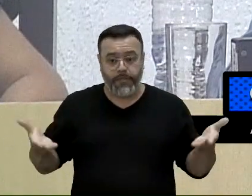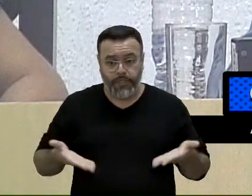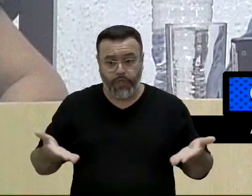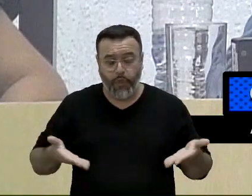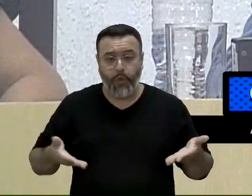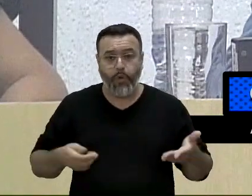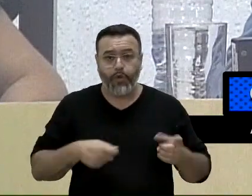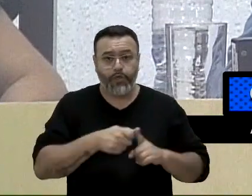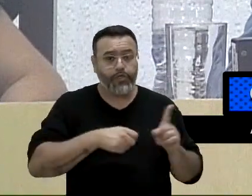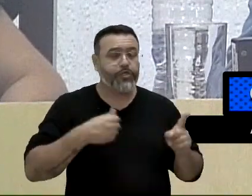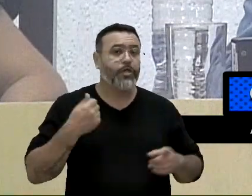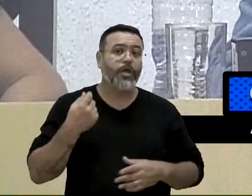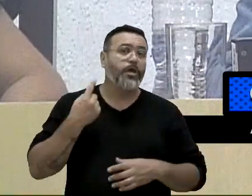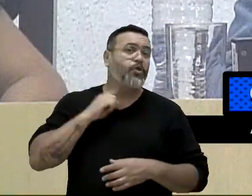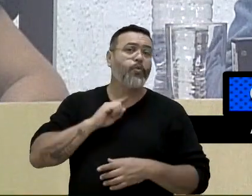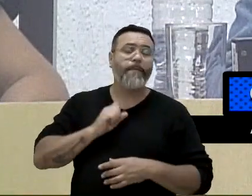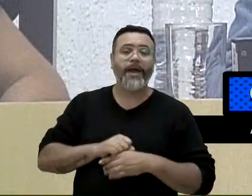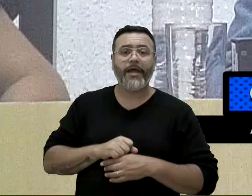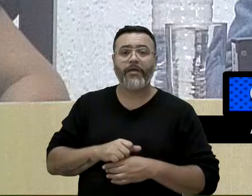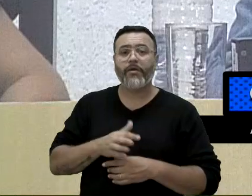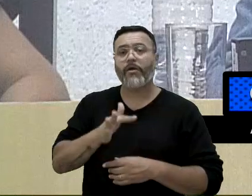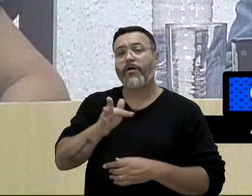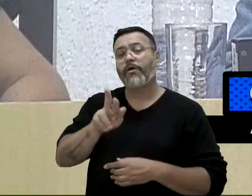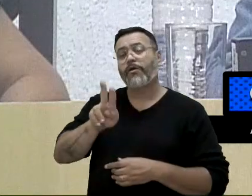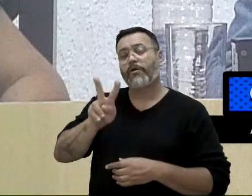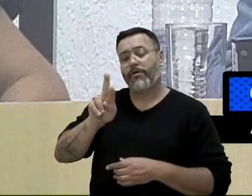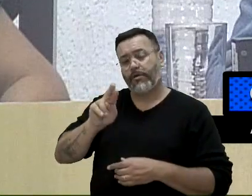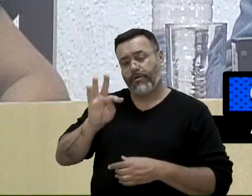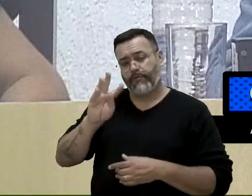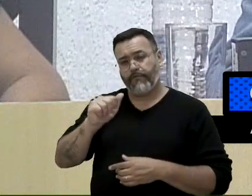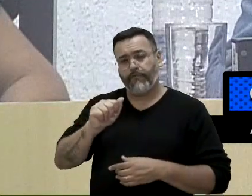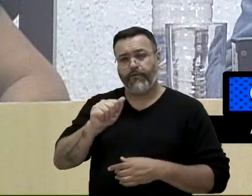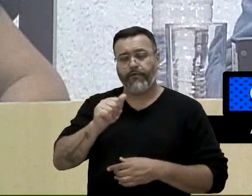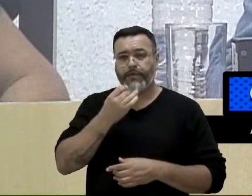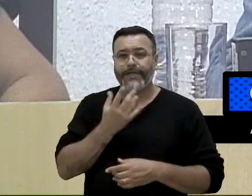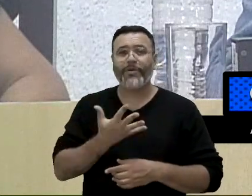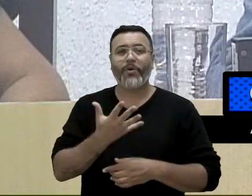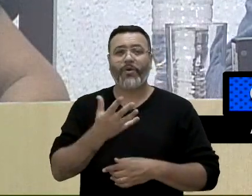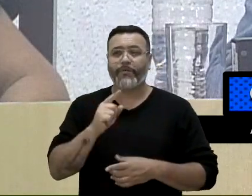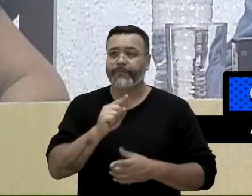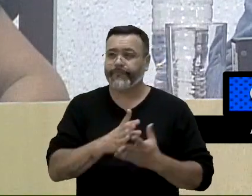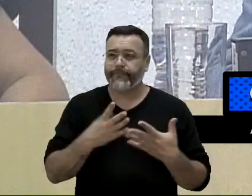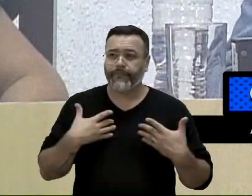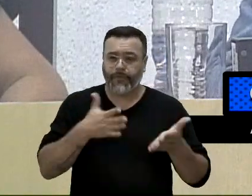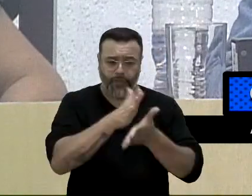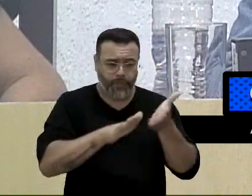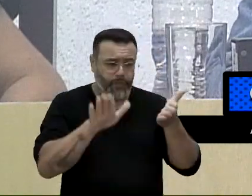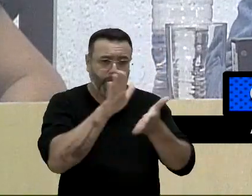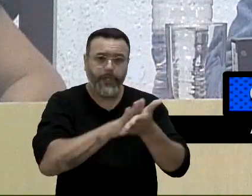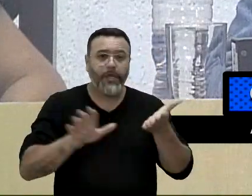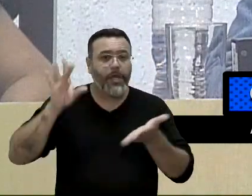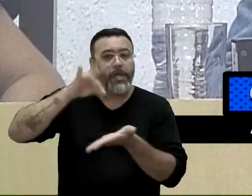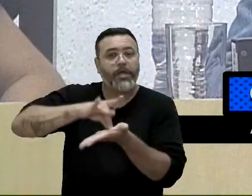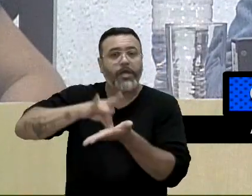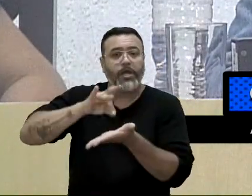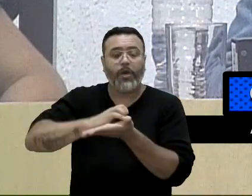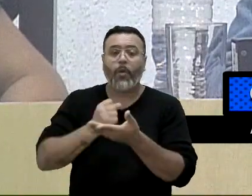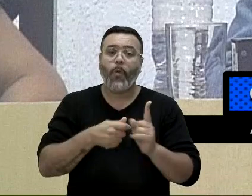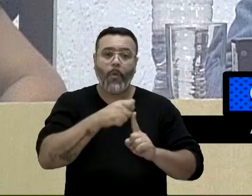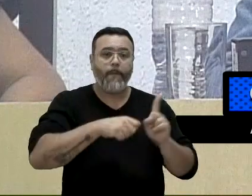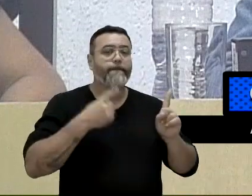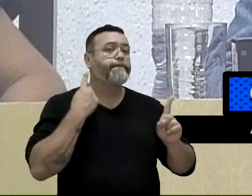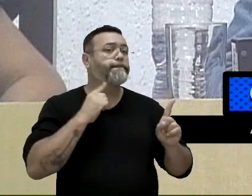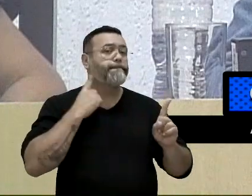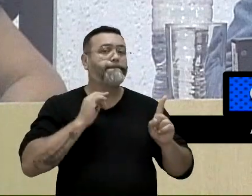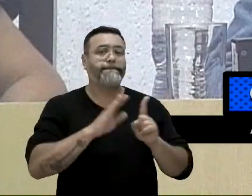que instituindo como data no nosso calendário municipal oficial, como o mês de maio, o